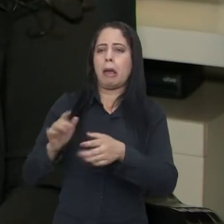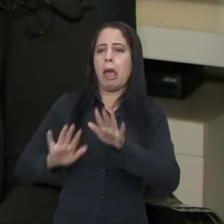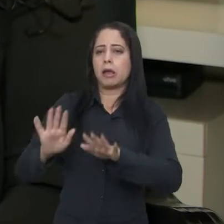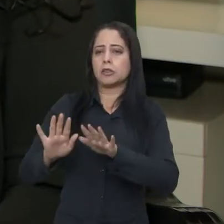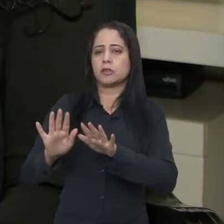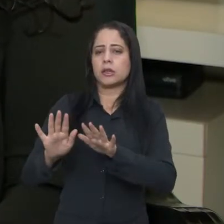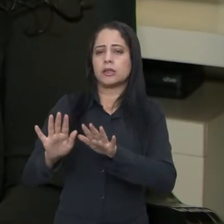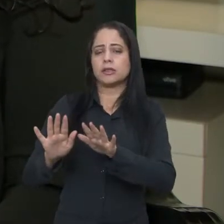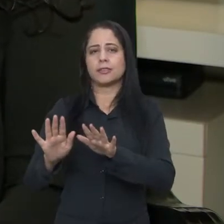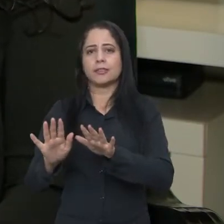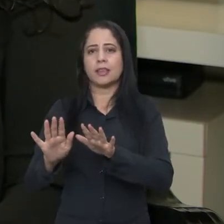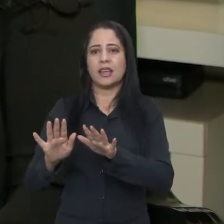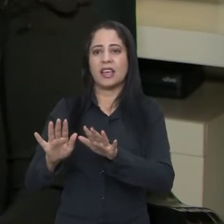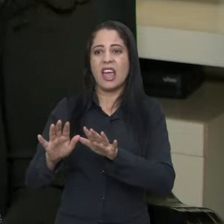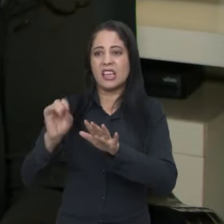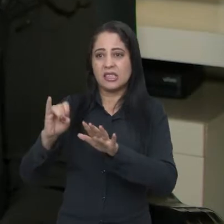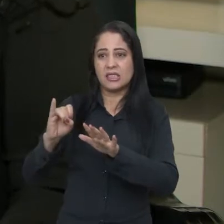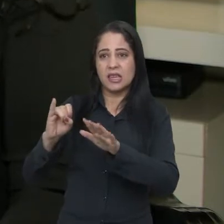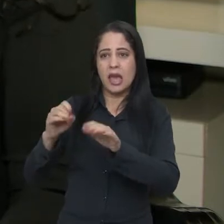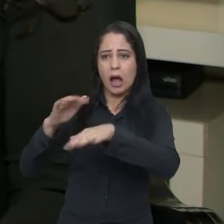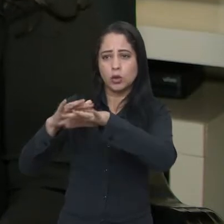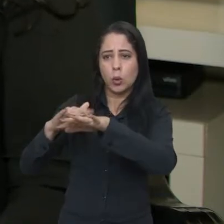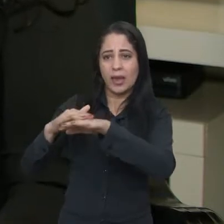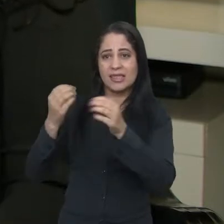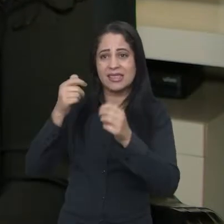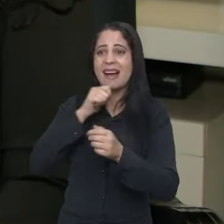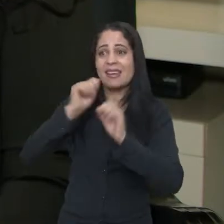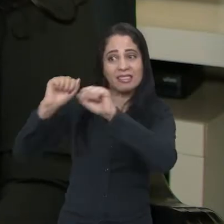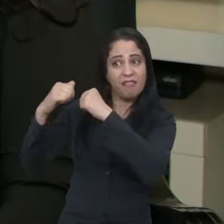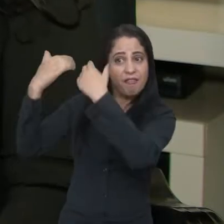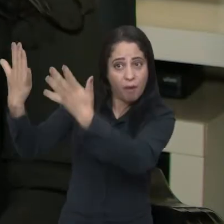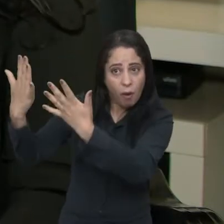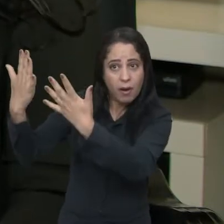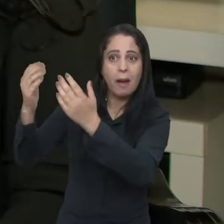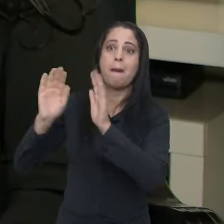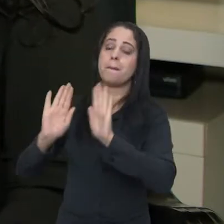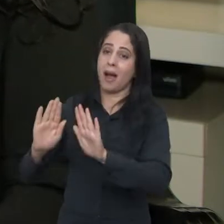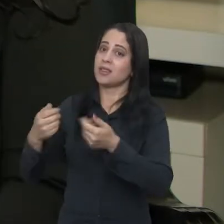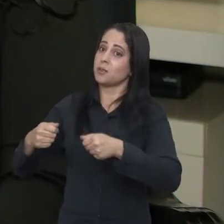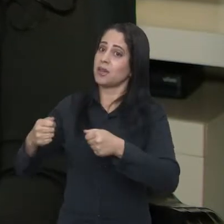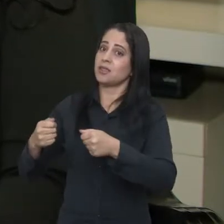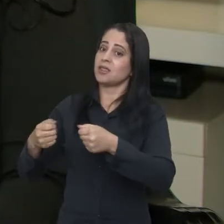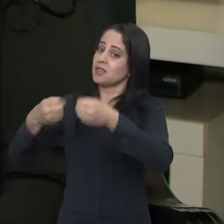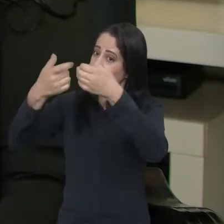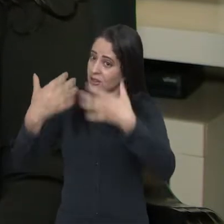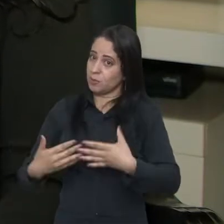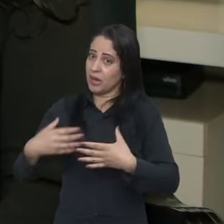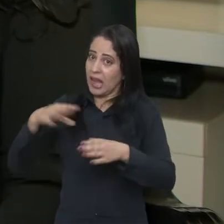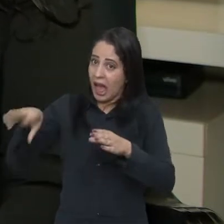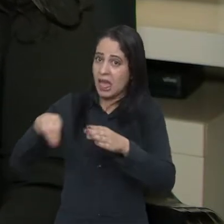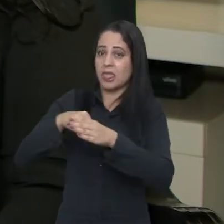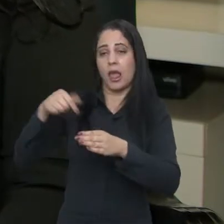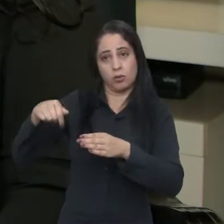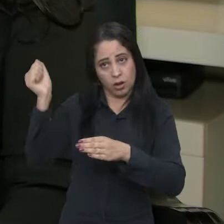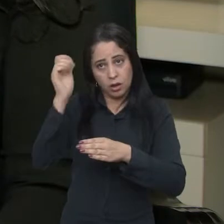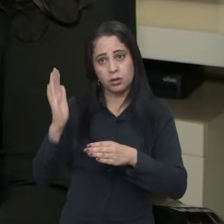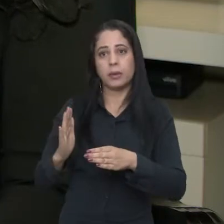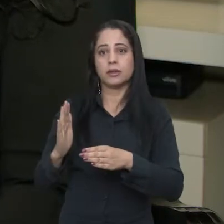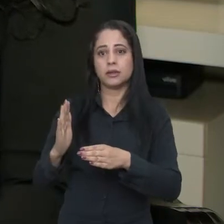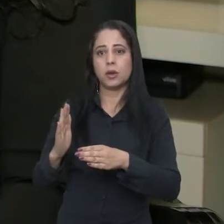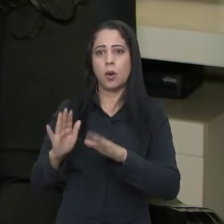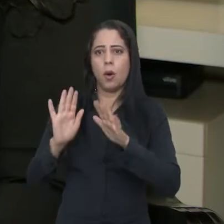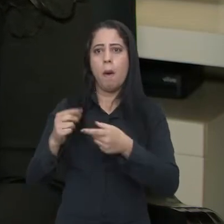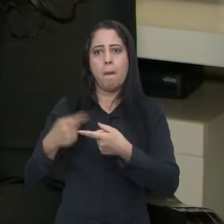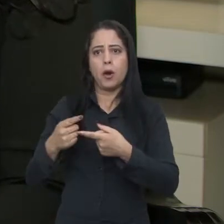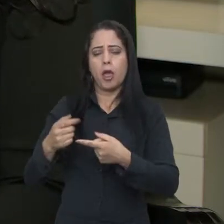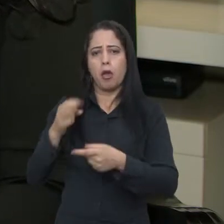longe mais uma certa tocar no assunto né Eu soube mais por a televisão que nem eu disse pela redes sociais que a gente sempre sabe